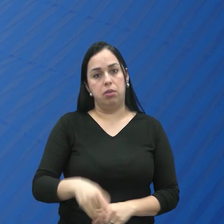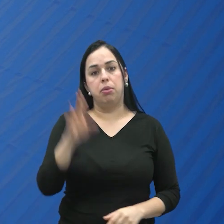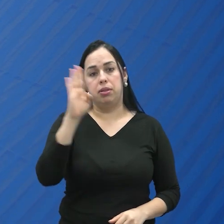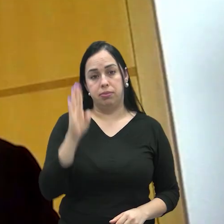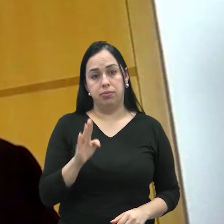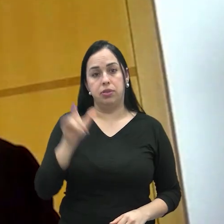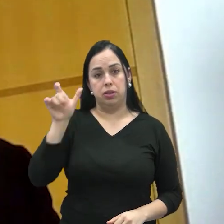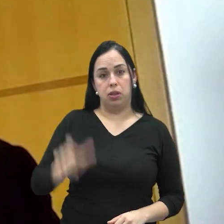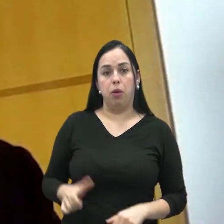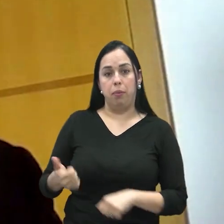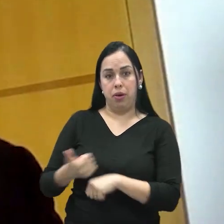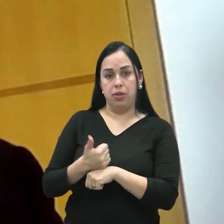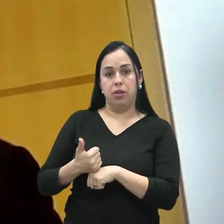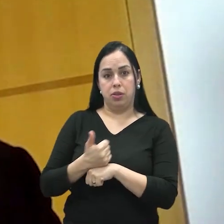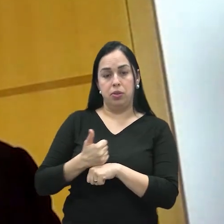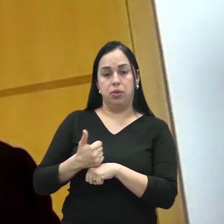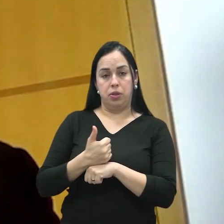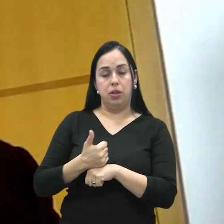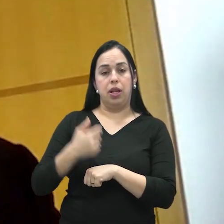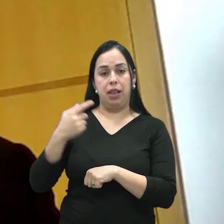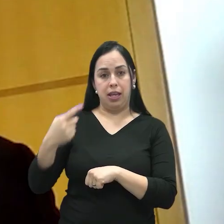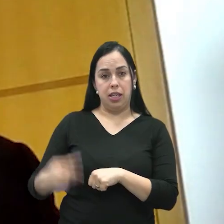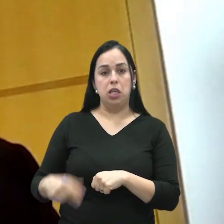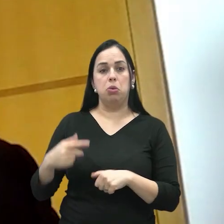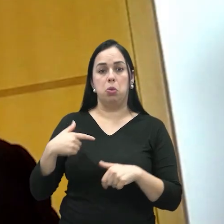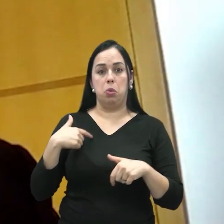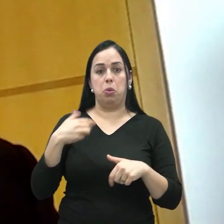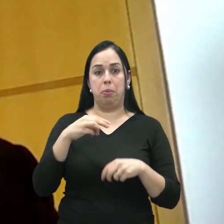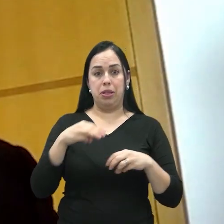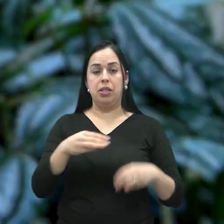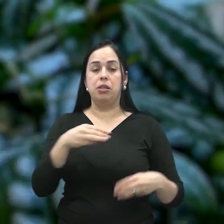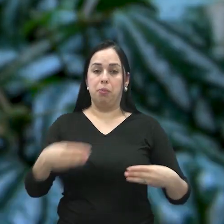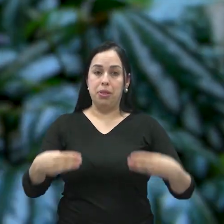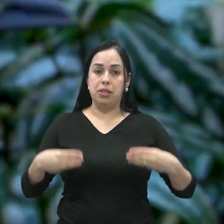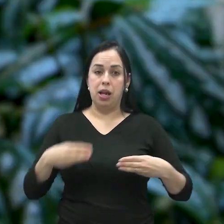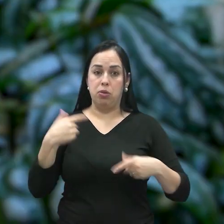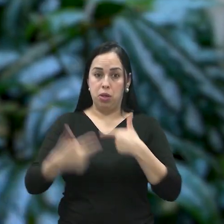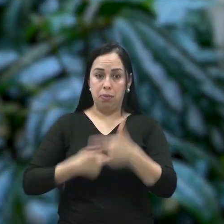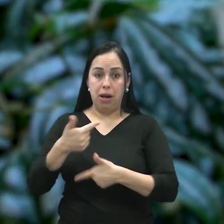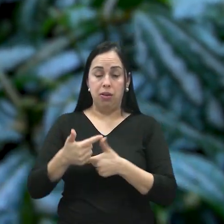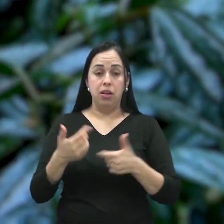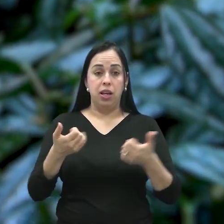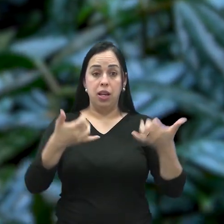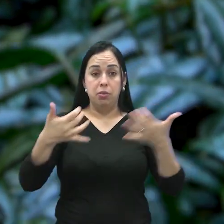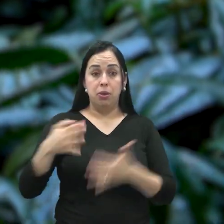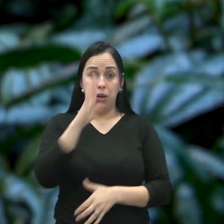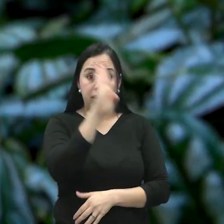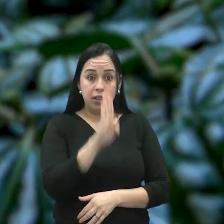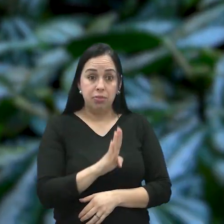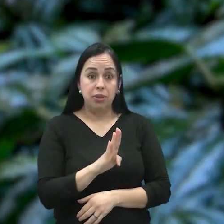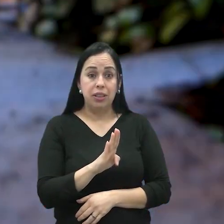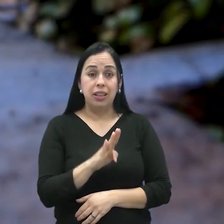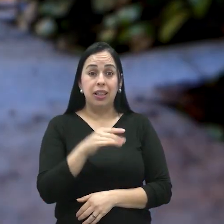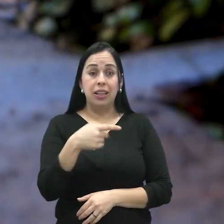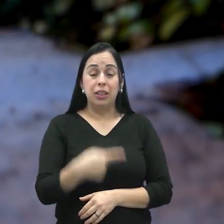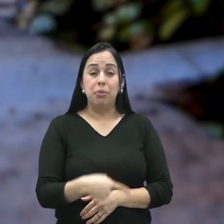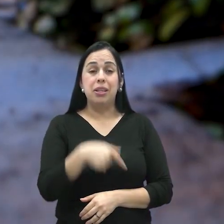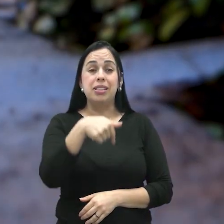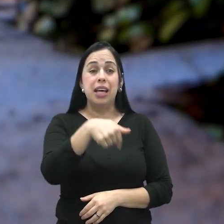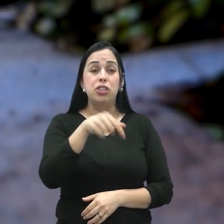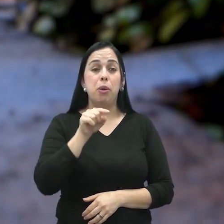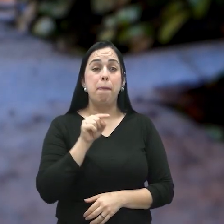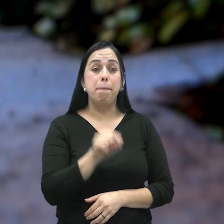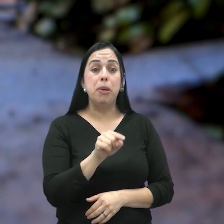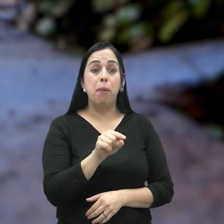no Brasil. Segundo o procurador do Ministério Público do Trabalho, nos últimos 3 anos, o Brasil teve mais de